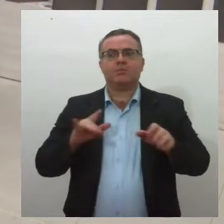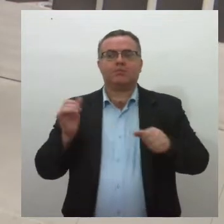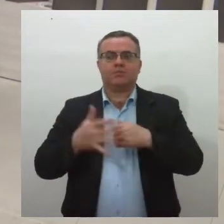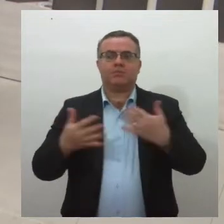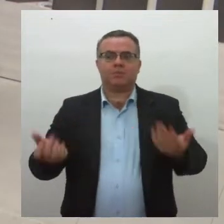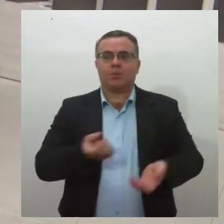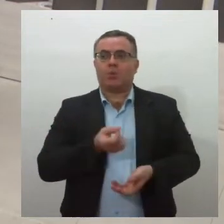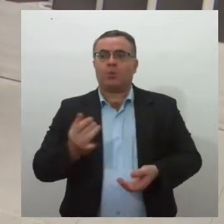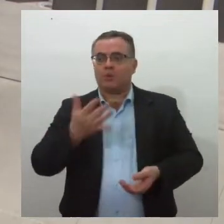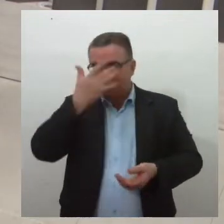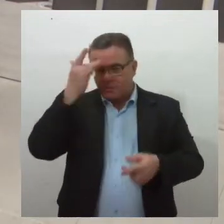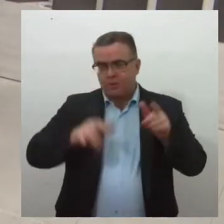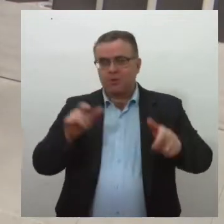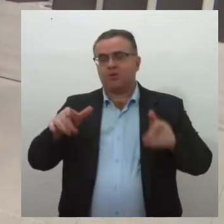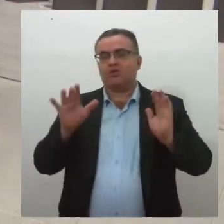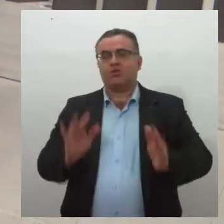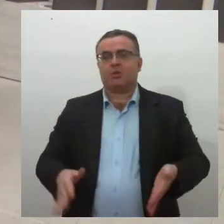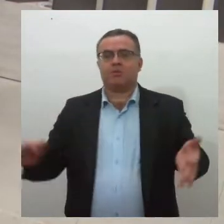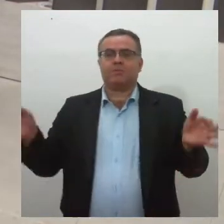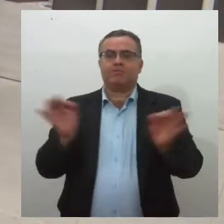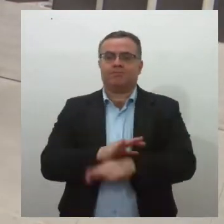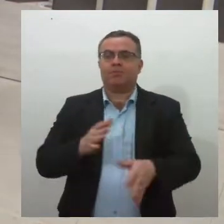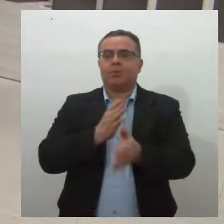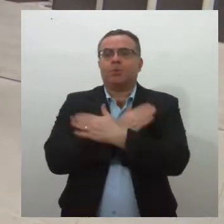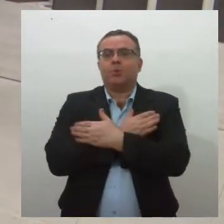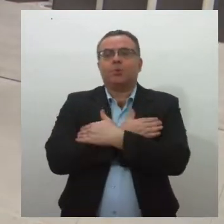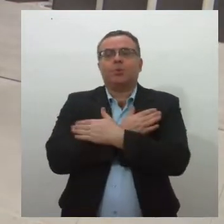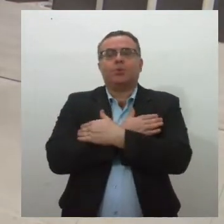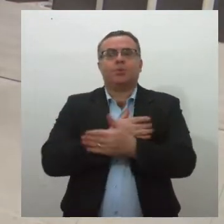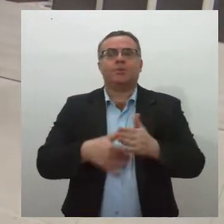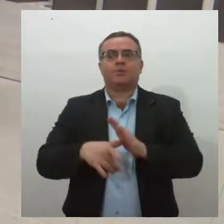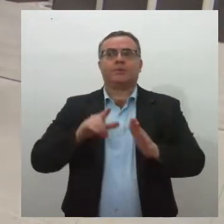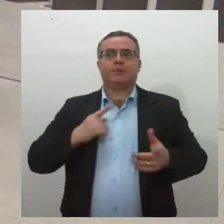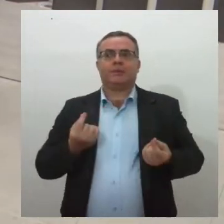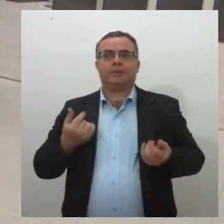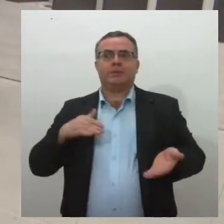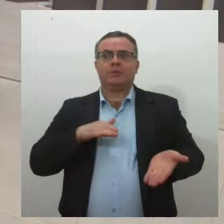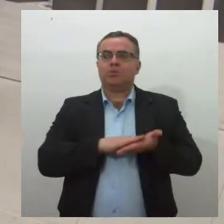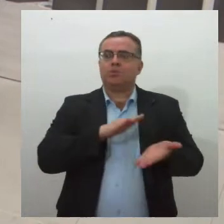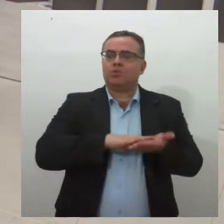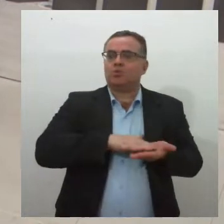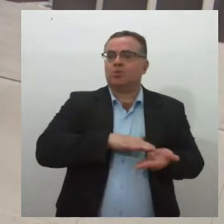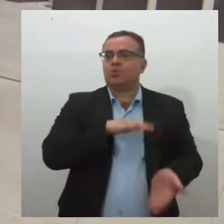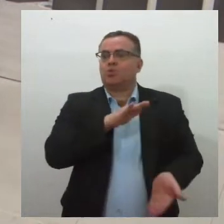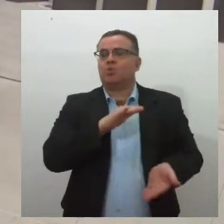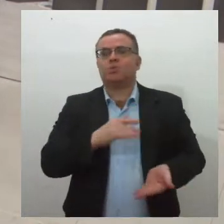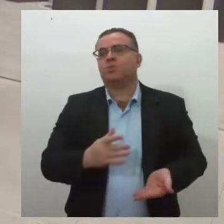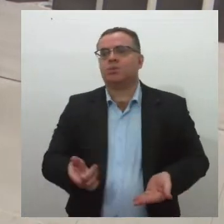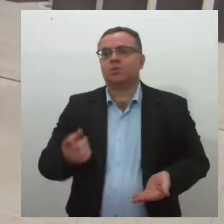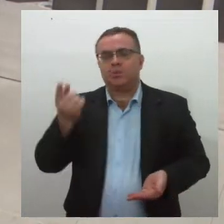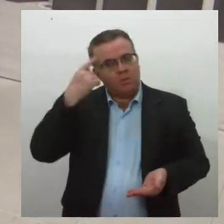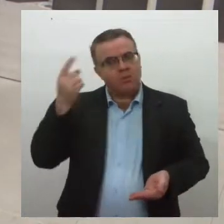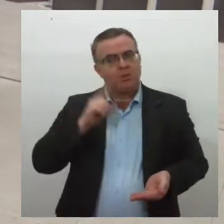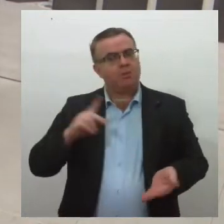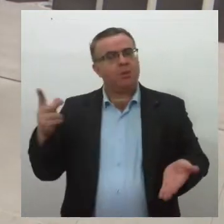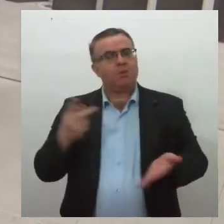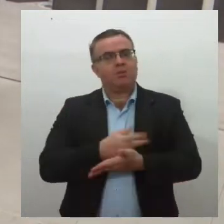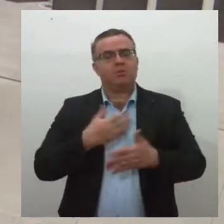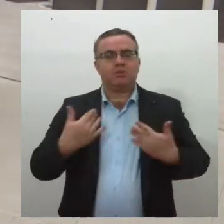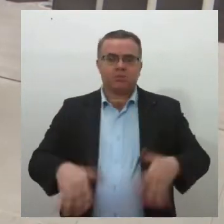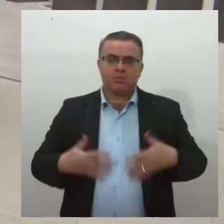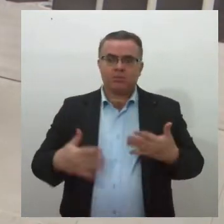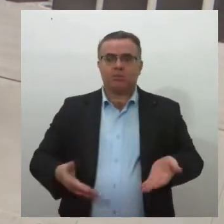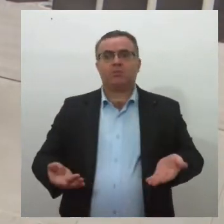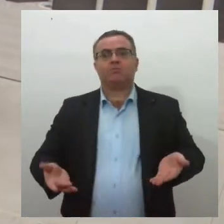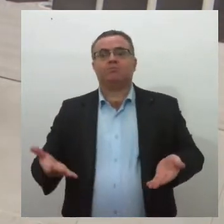muitas pessoas acabaram ficando desempregadas, não tinham essa noção do que ia acontecer durante a pandemia, e muitas pessoas foram pegas